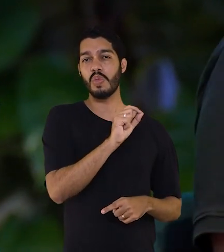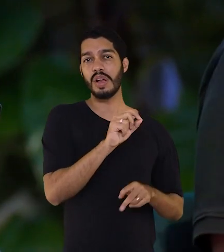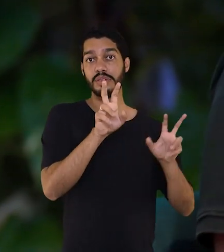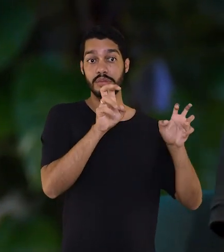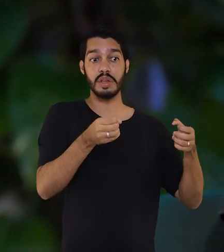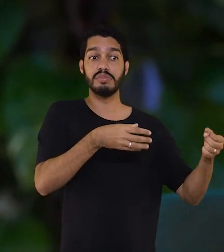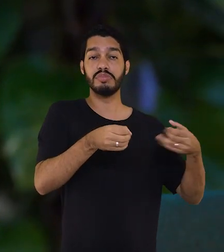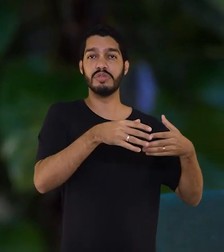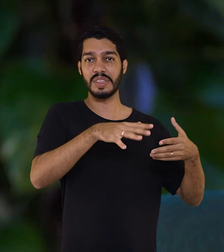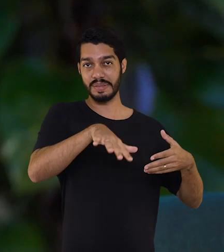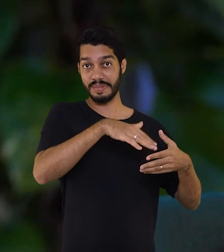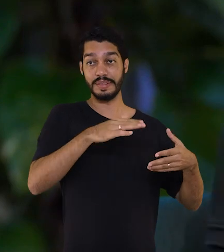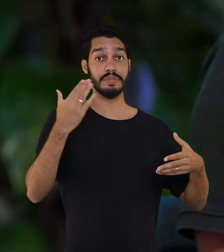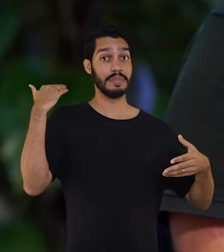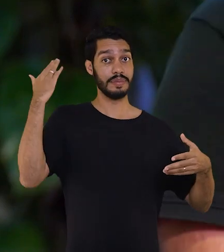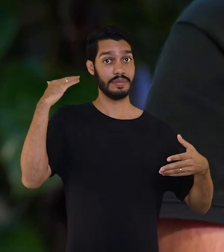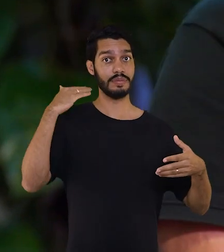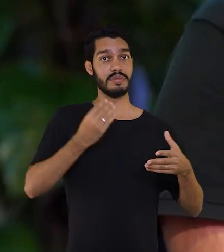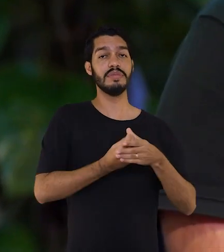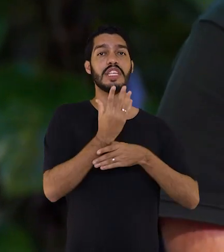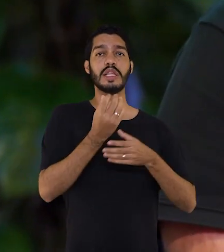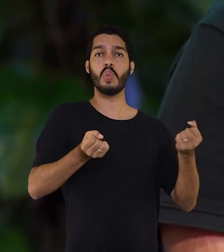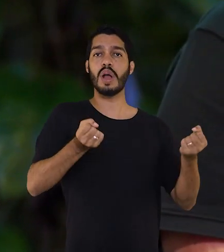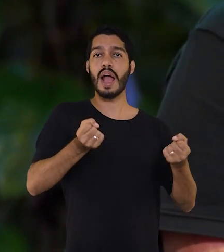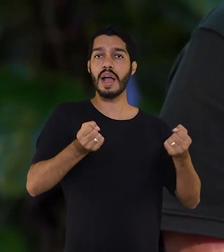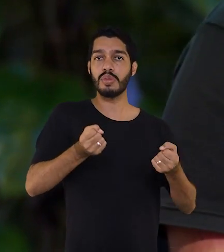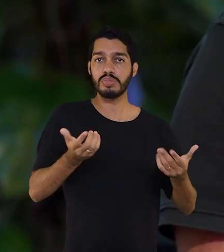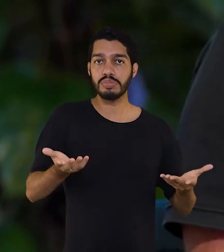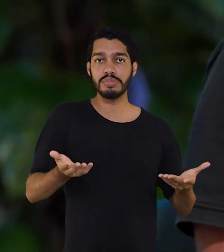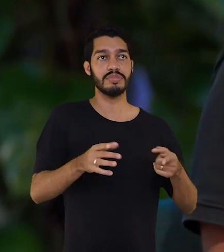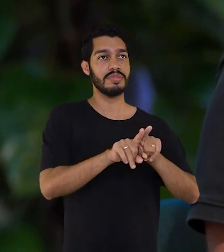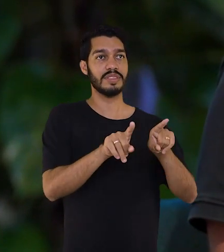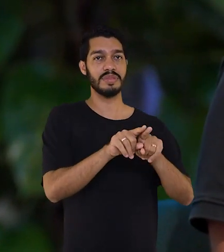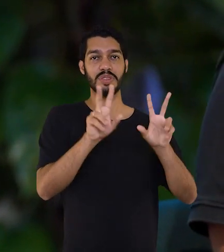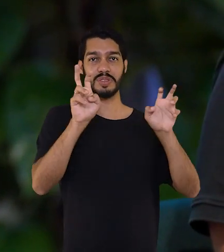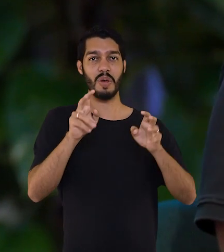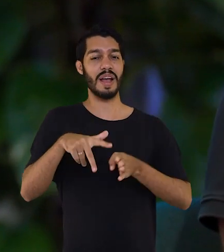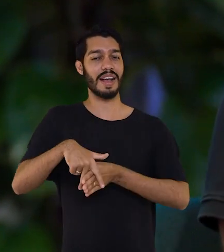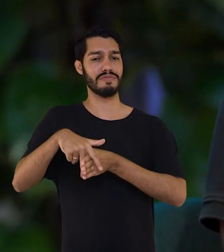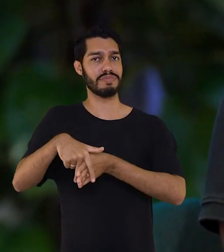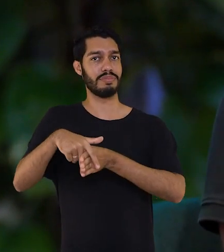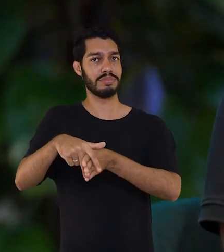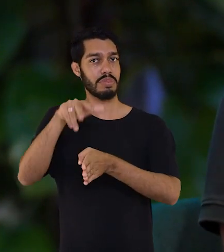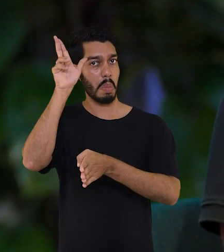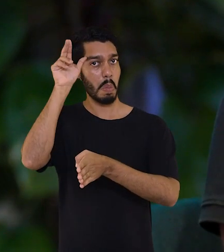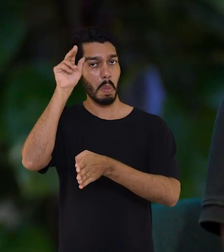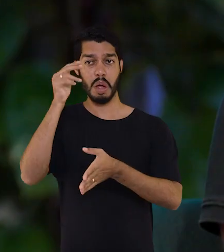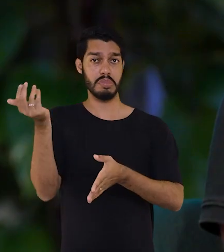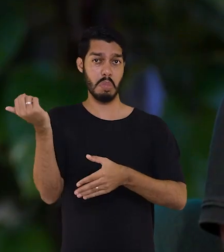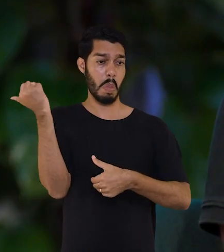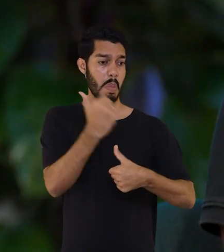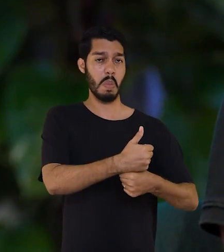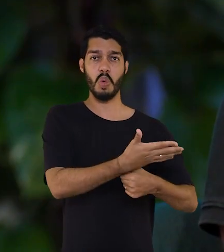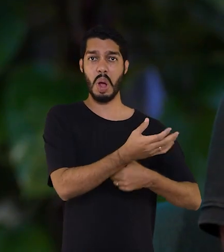exposed aqui, ela comentou sobre a inovação na época, né, da criação dos carros e da descontinuidade ali dos cavalos como meio de